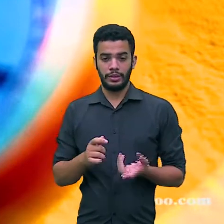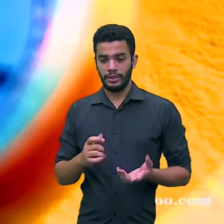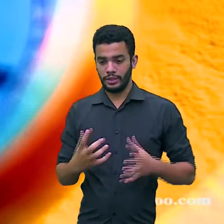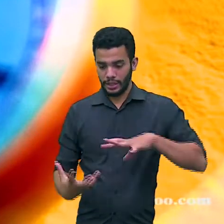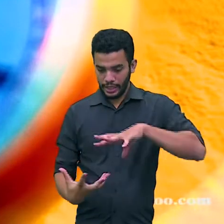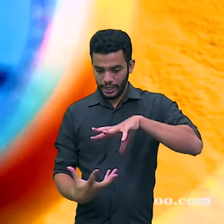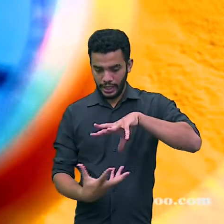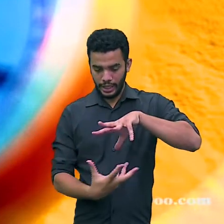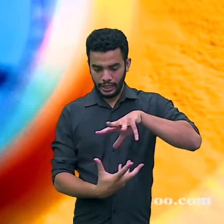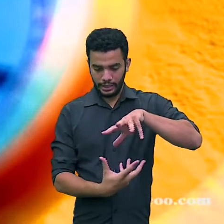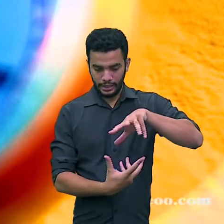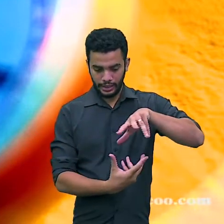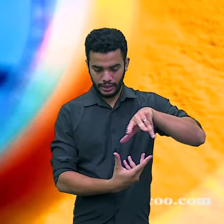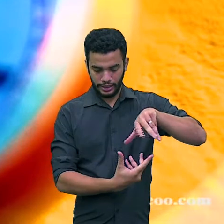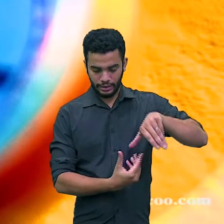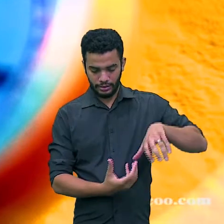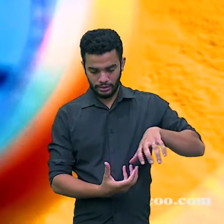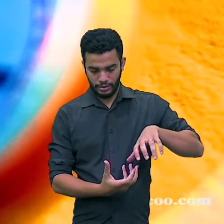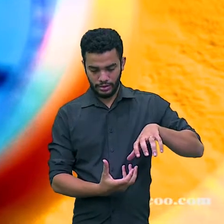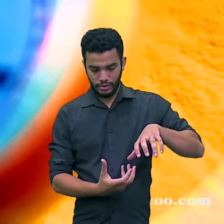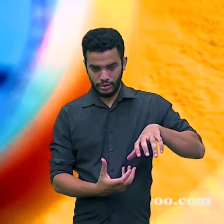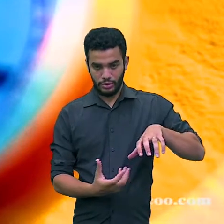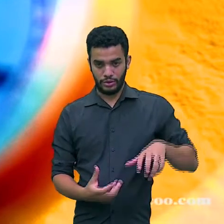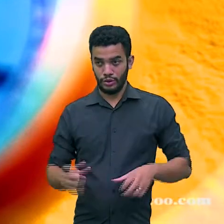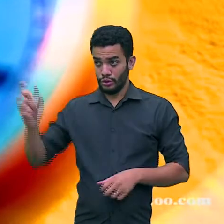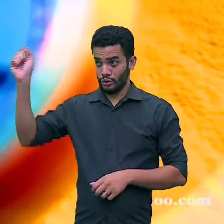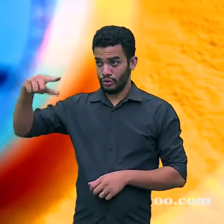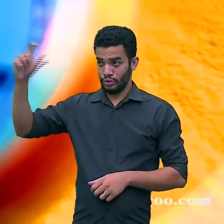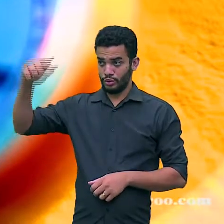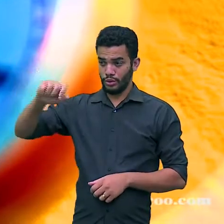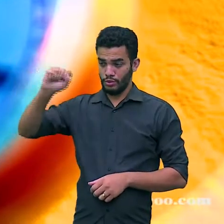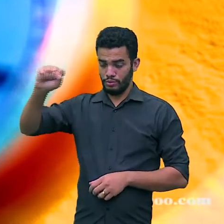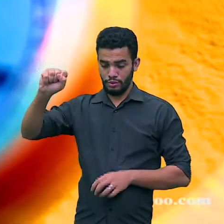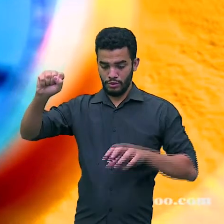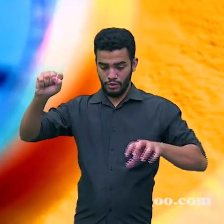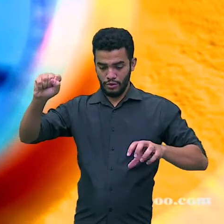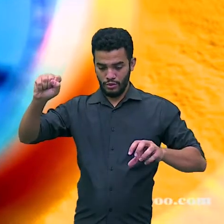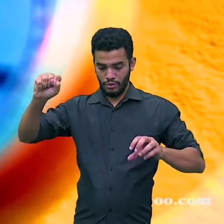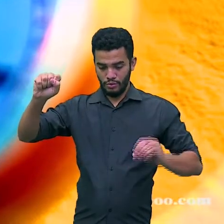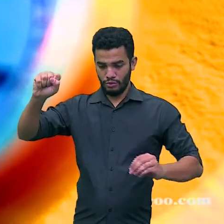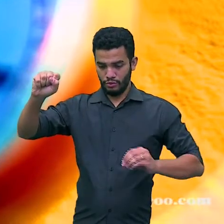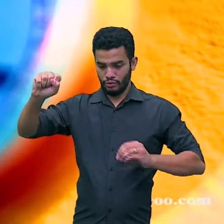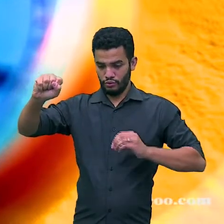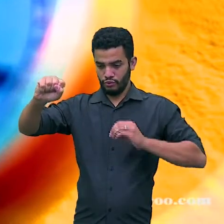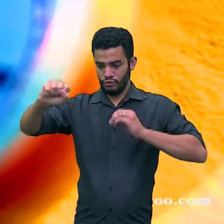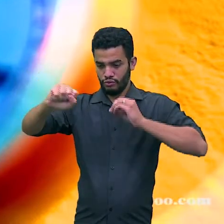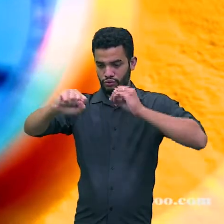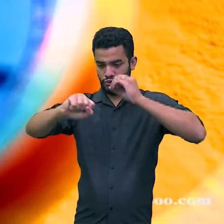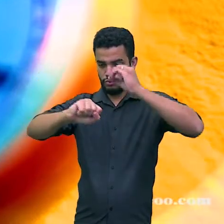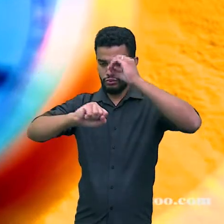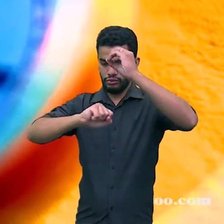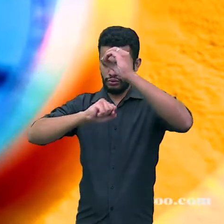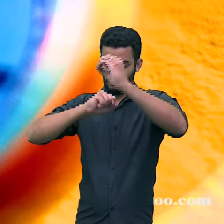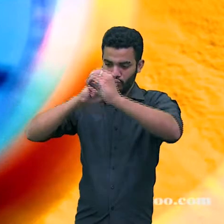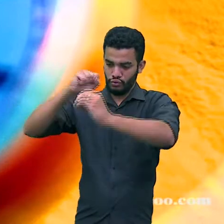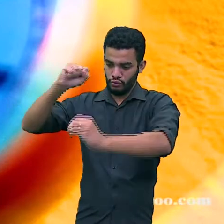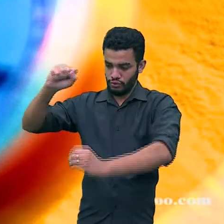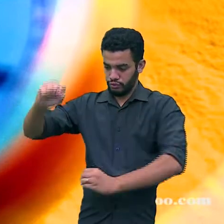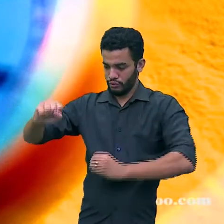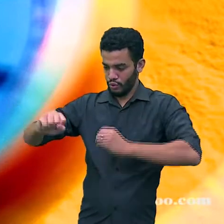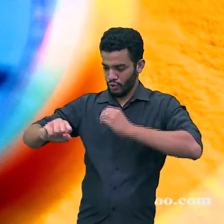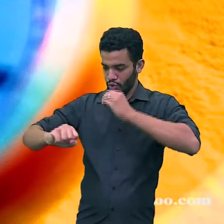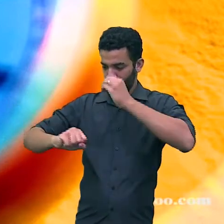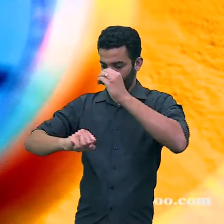em torno do Sol. Bom, essa é uma ação recorrente. O verbo gira está sendo utilizado